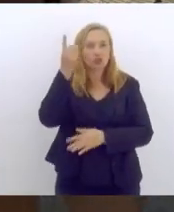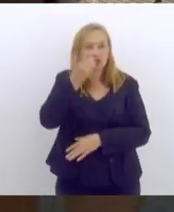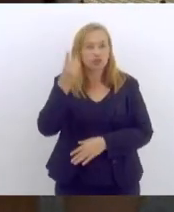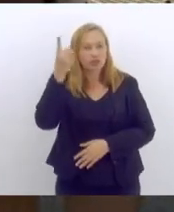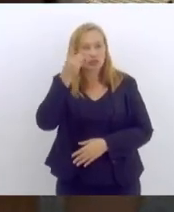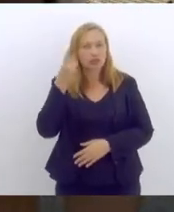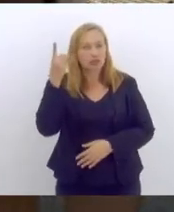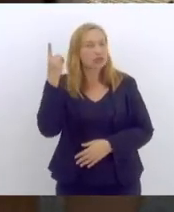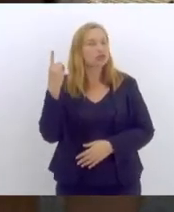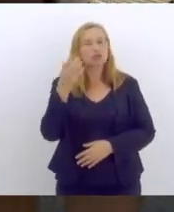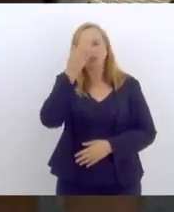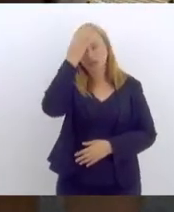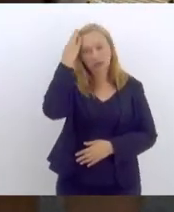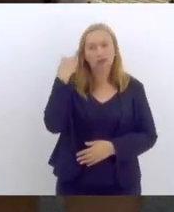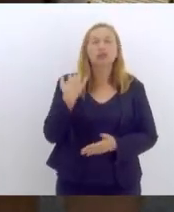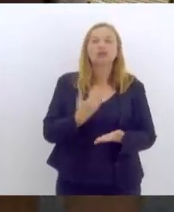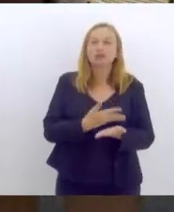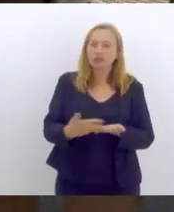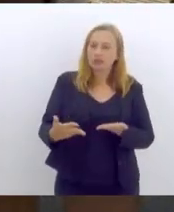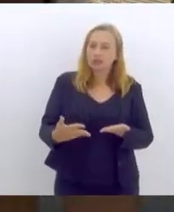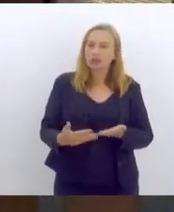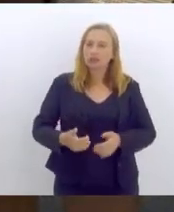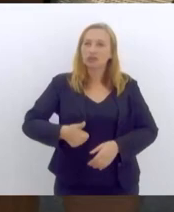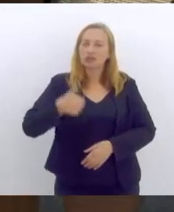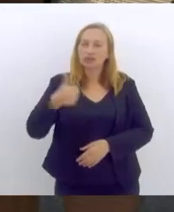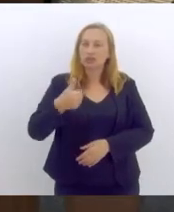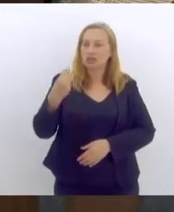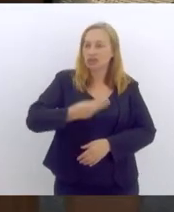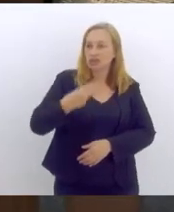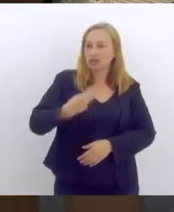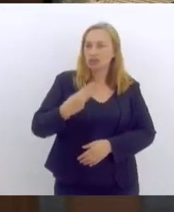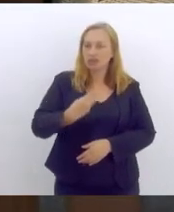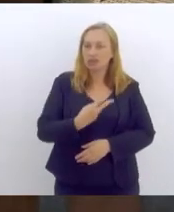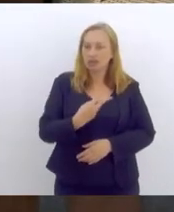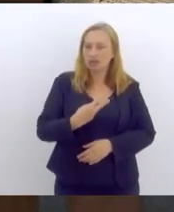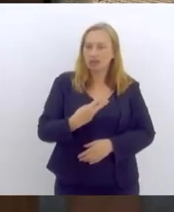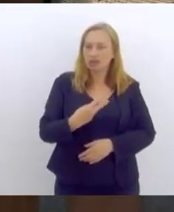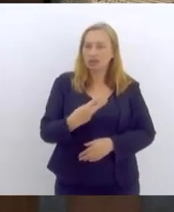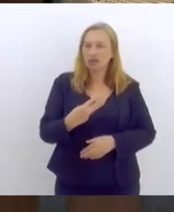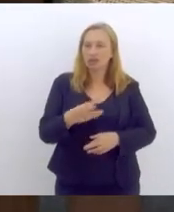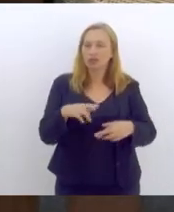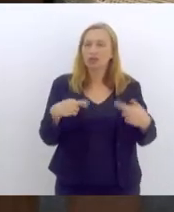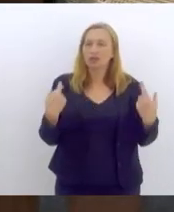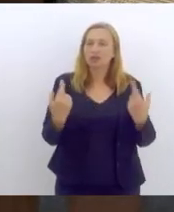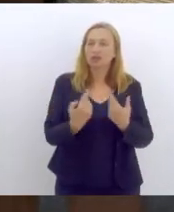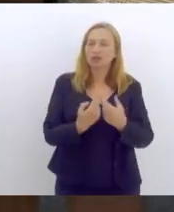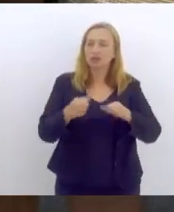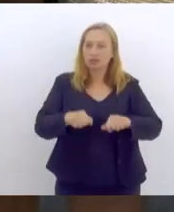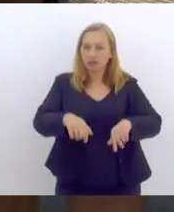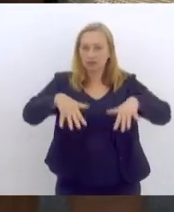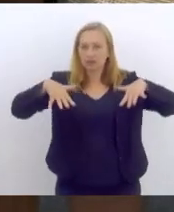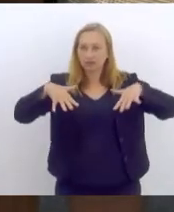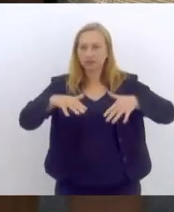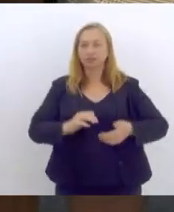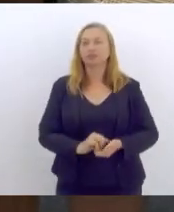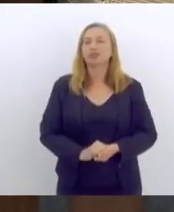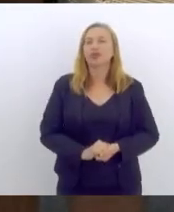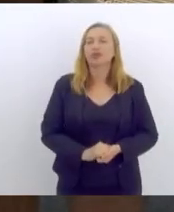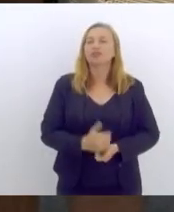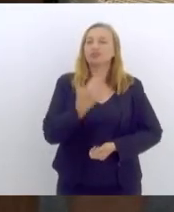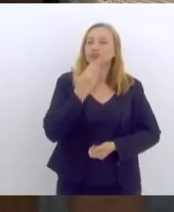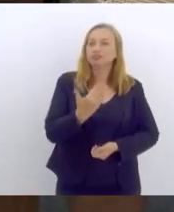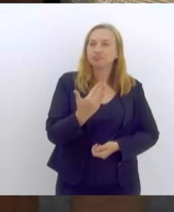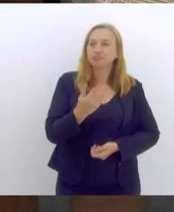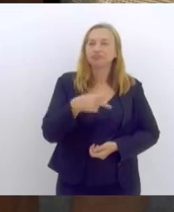todas as deputadas aqui, iniciando a 13ª legislatura nessa Assembleia. Eu pedi